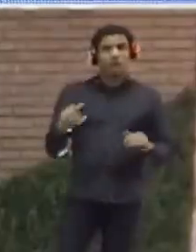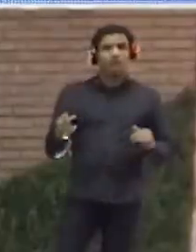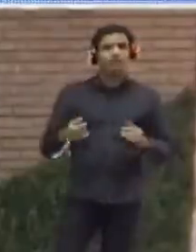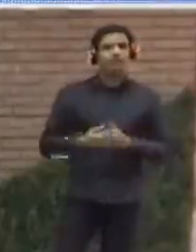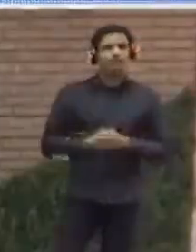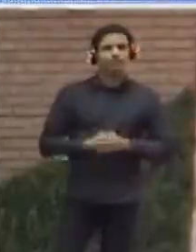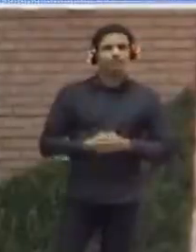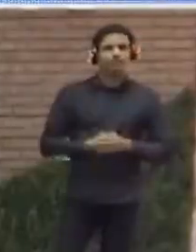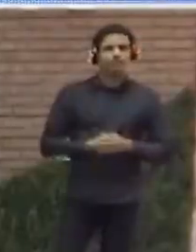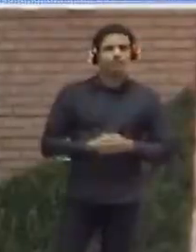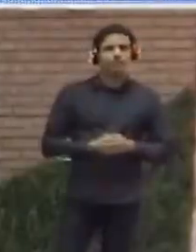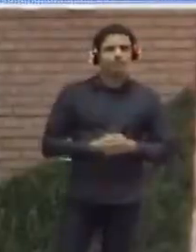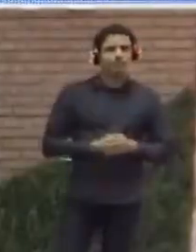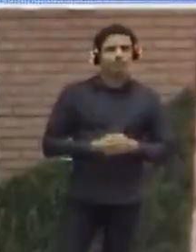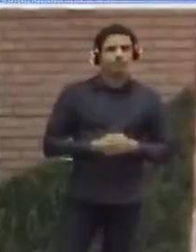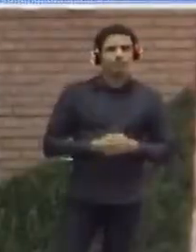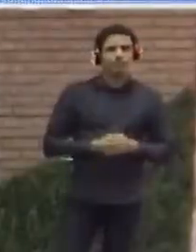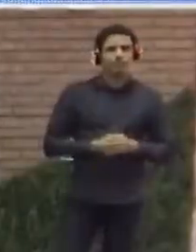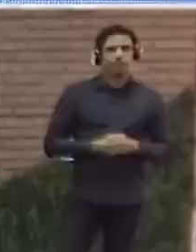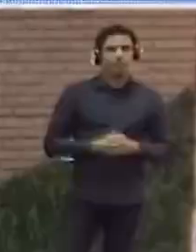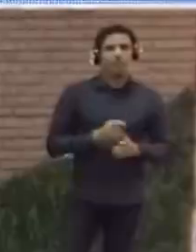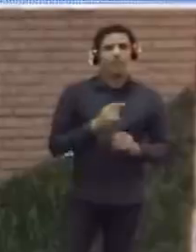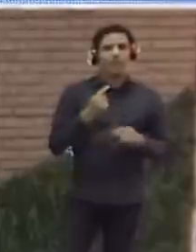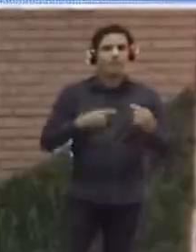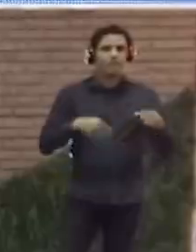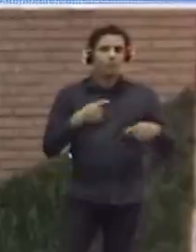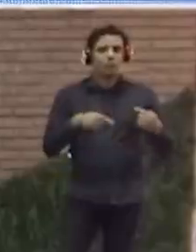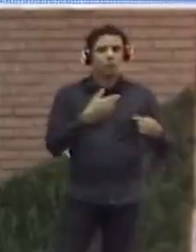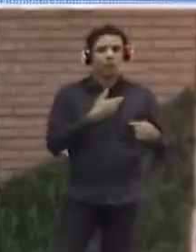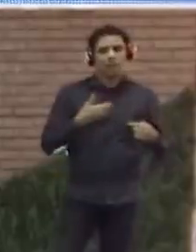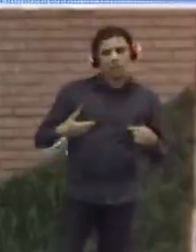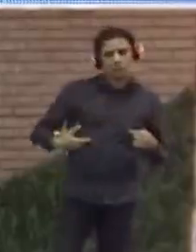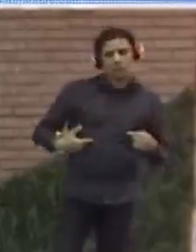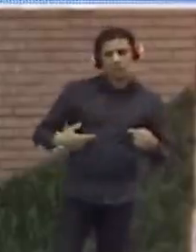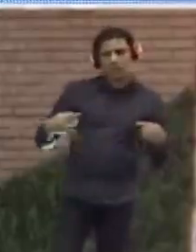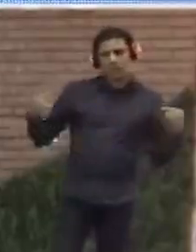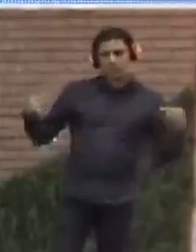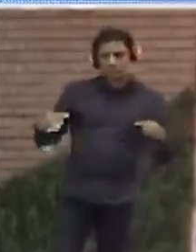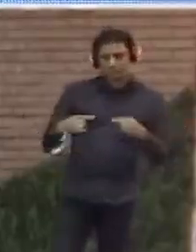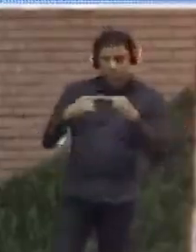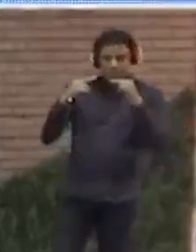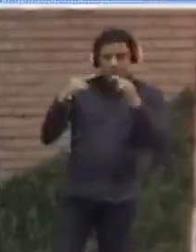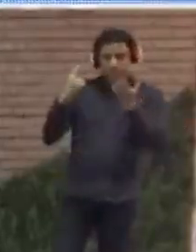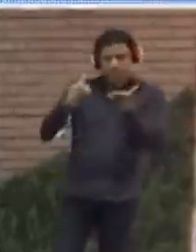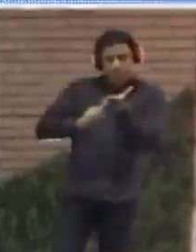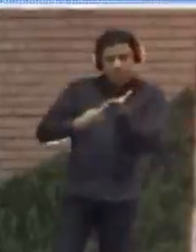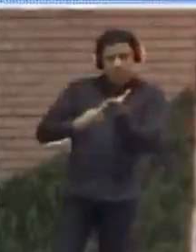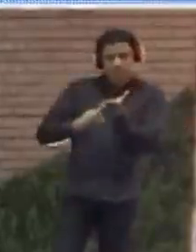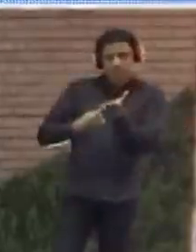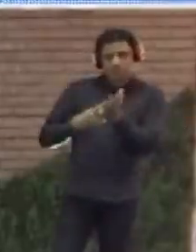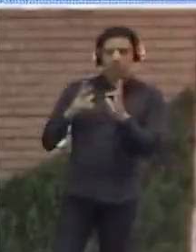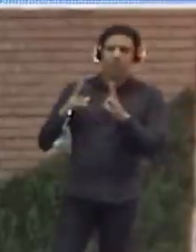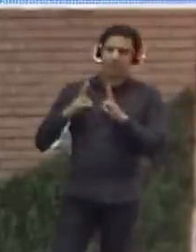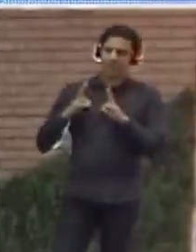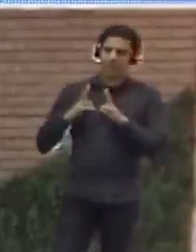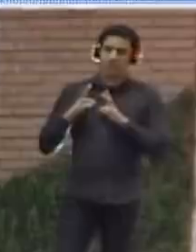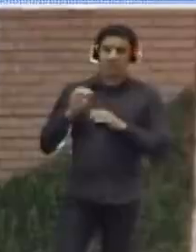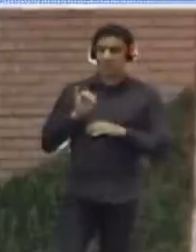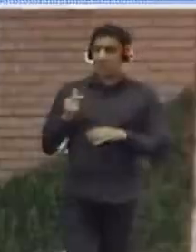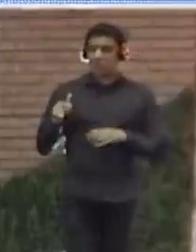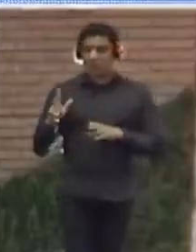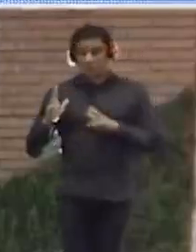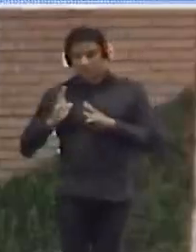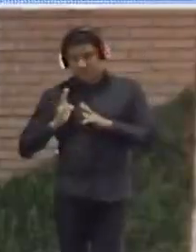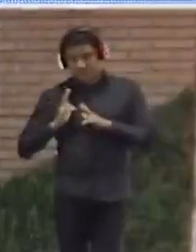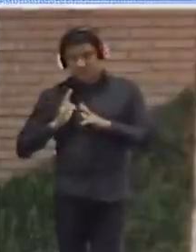a política pública-privada. Sem a parte privada, você não consegue resolver o problema. No